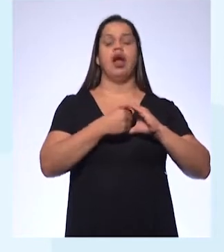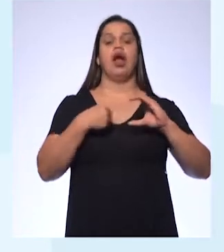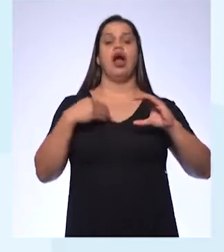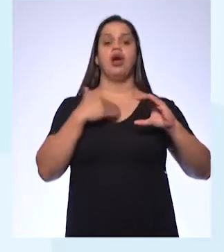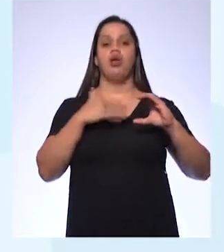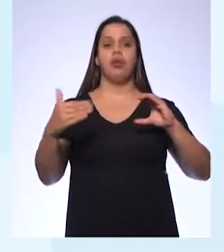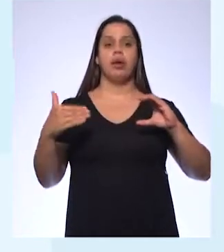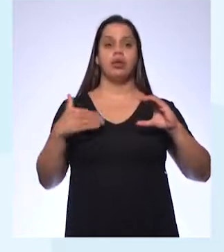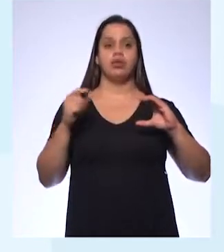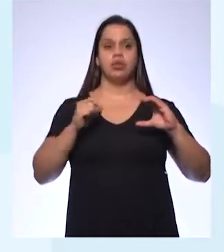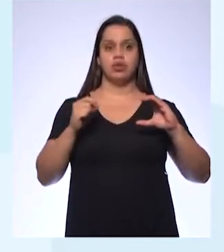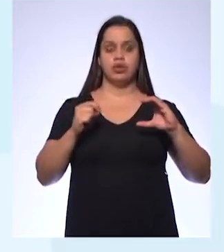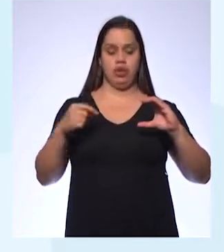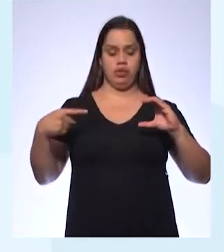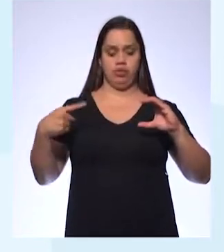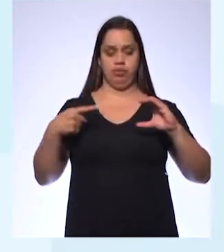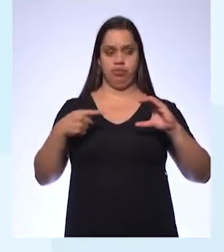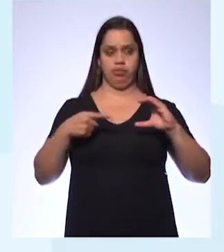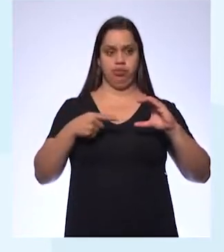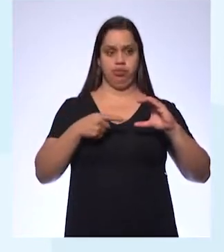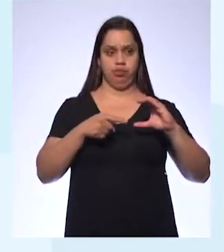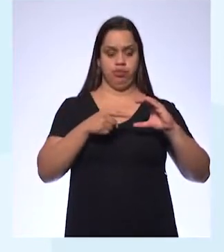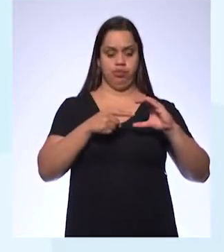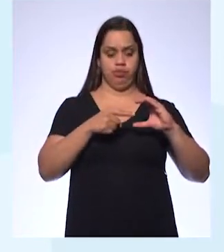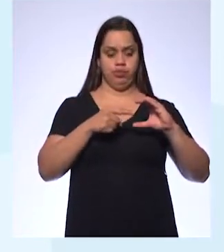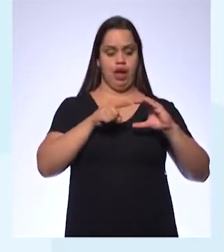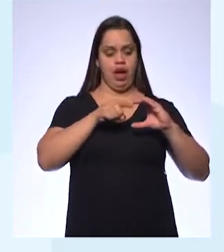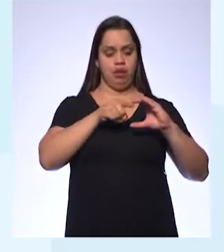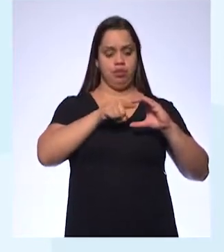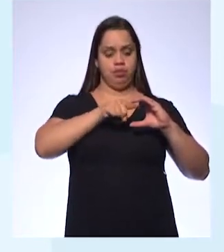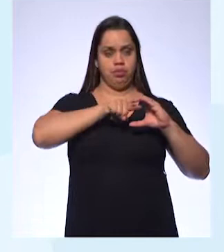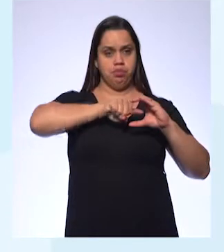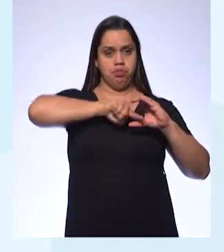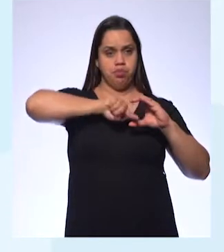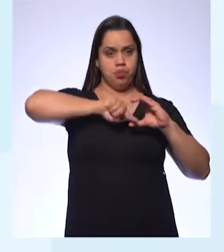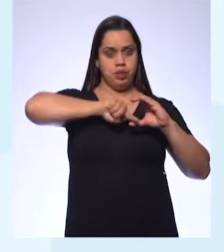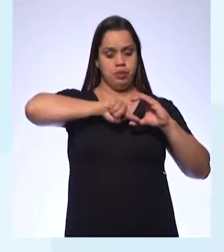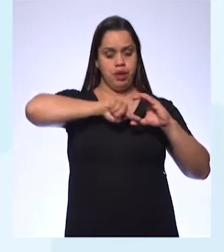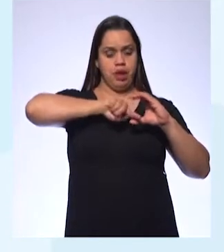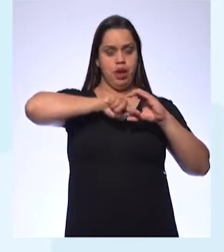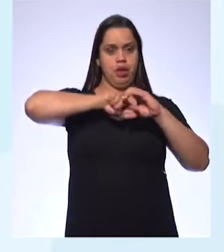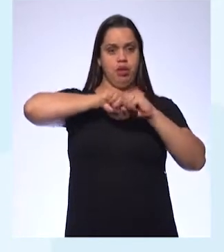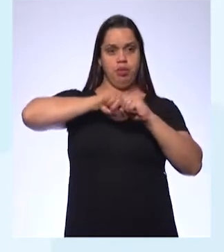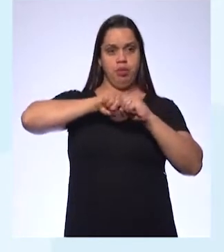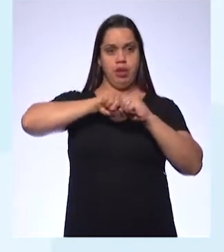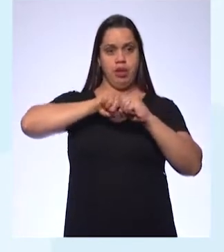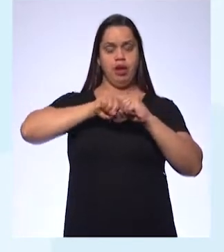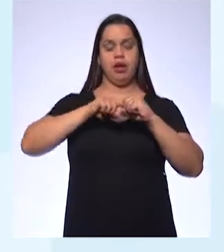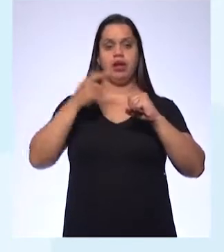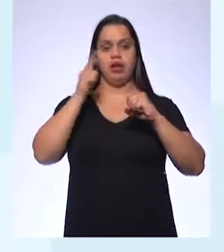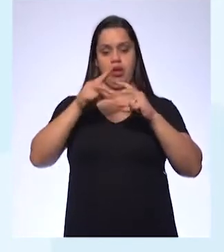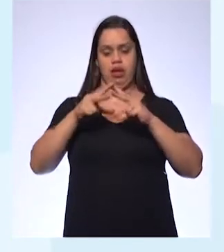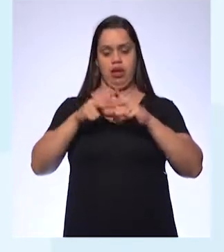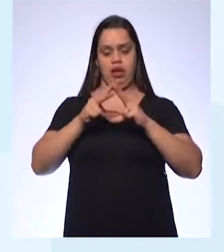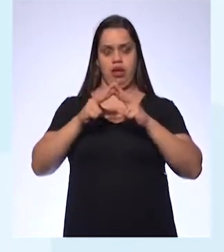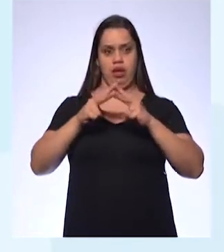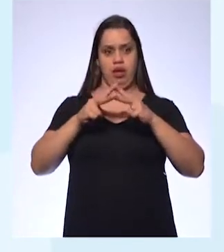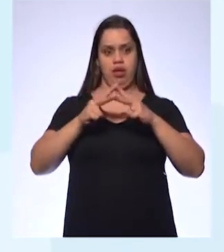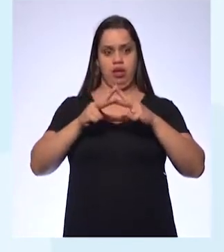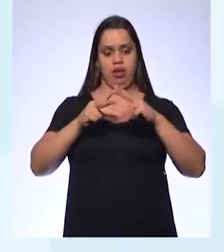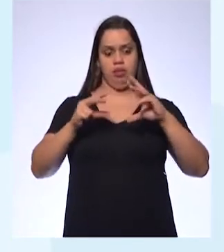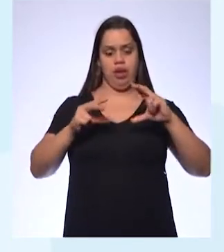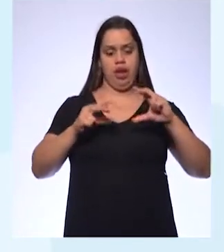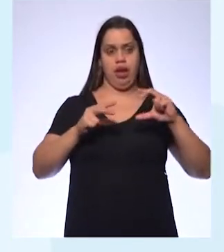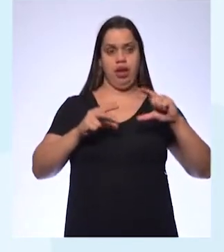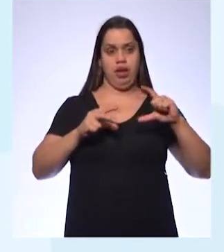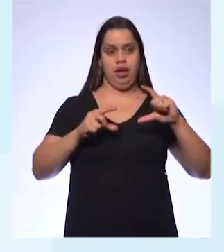modificar o formato dela, tá vendo? Para ela abraçar aquela coisa ali que pode ser uma